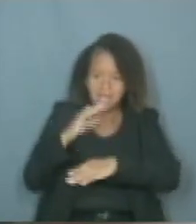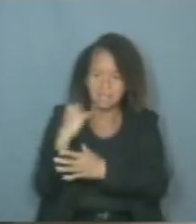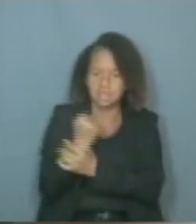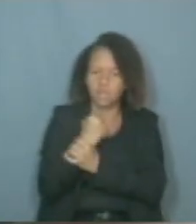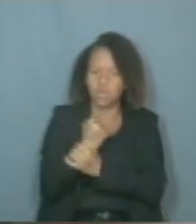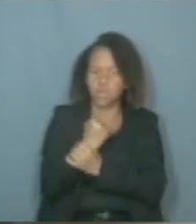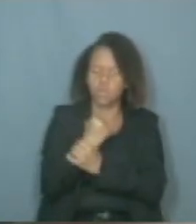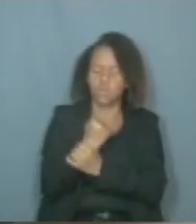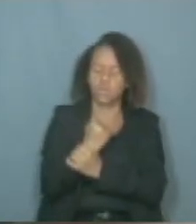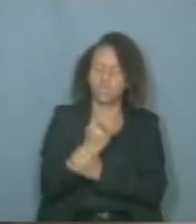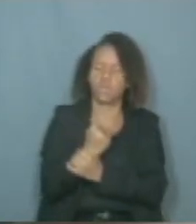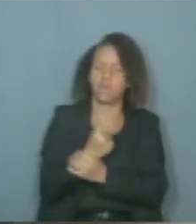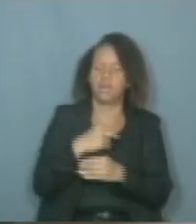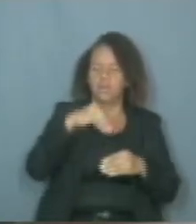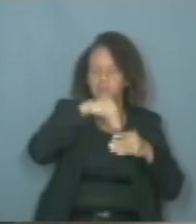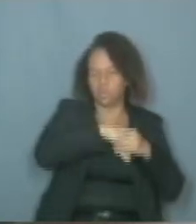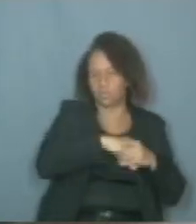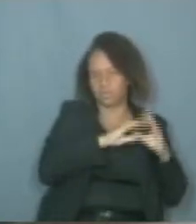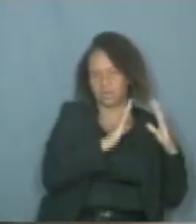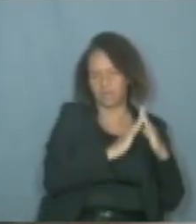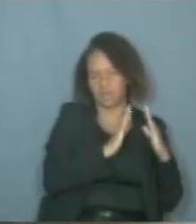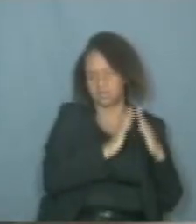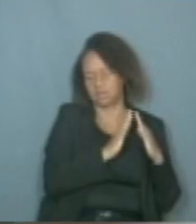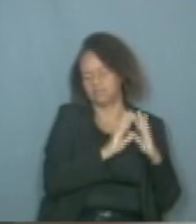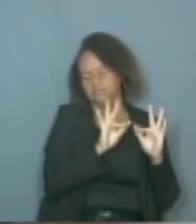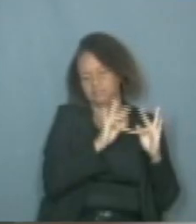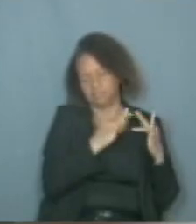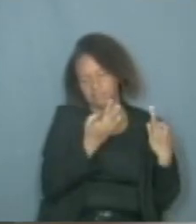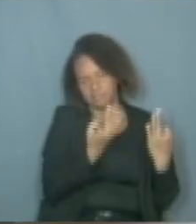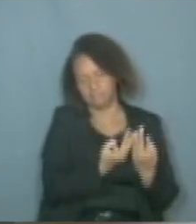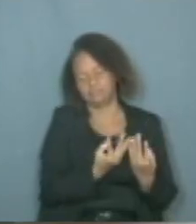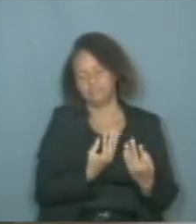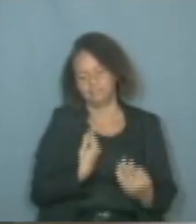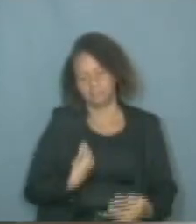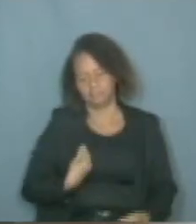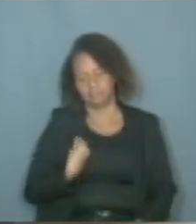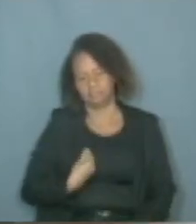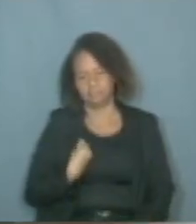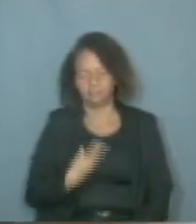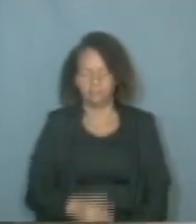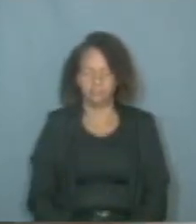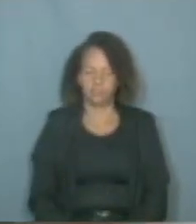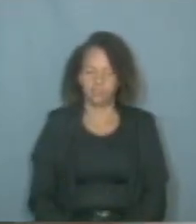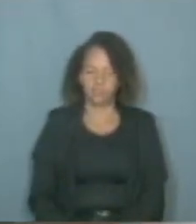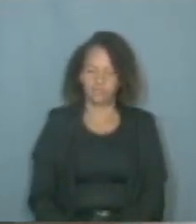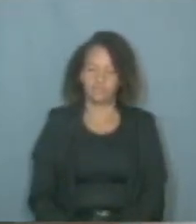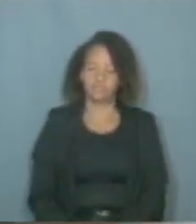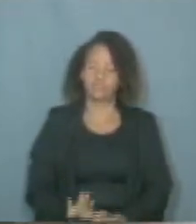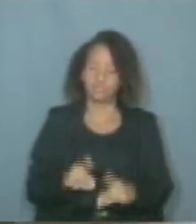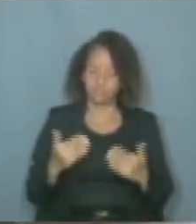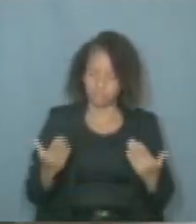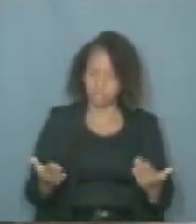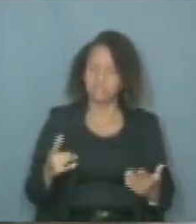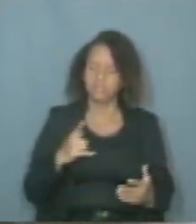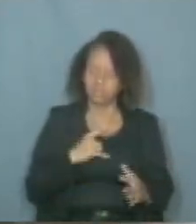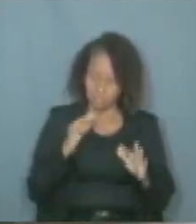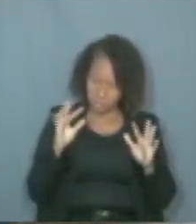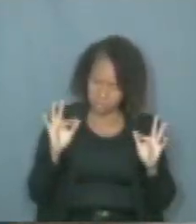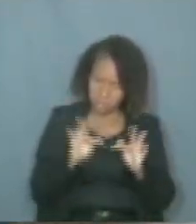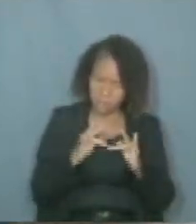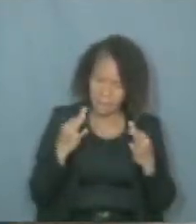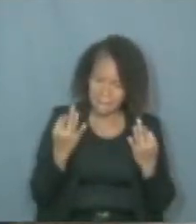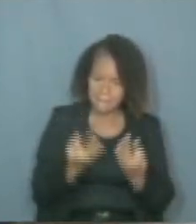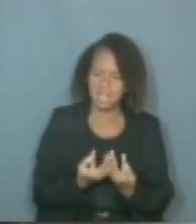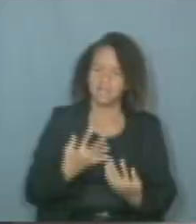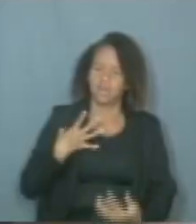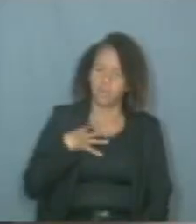segura para ela do que o seu próprio domicílio, onde ela vive com o seu agressor. Então, nós temos famílias de mães